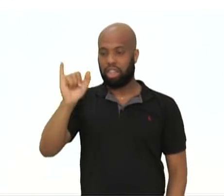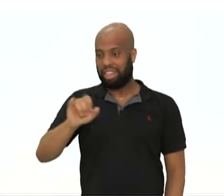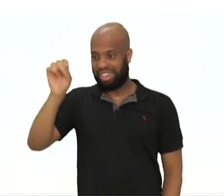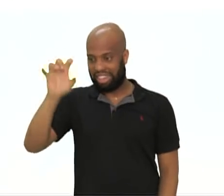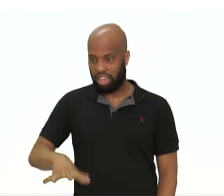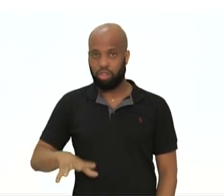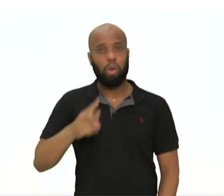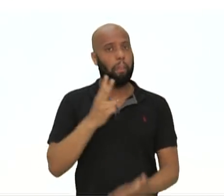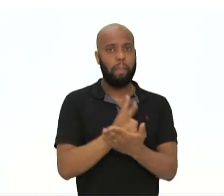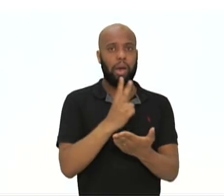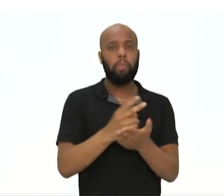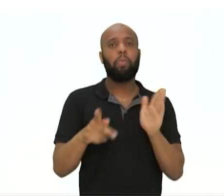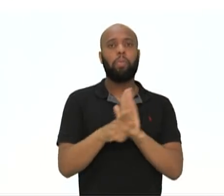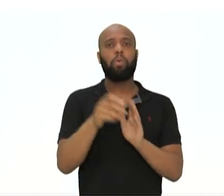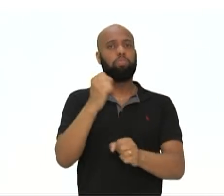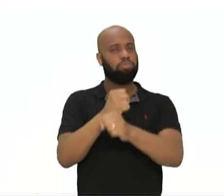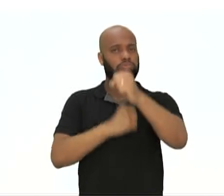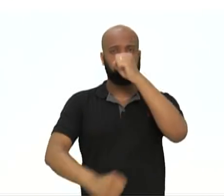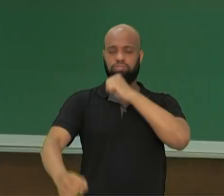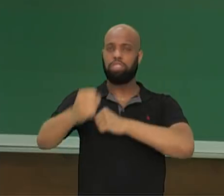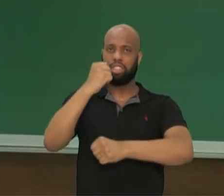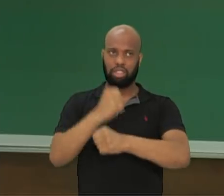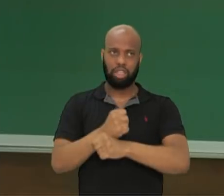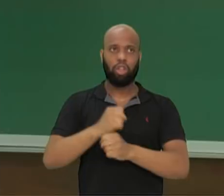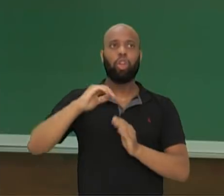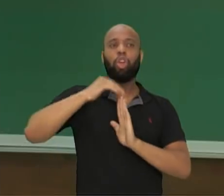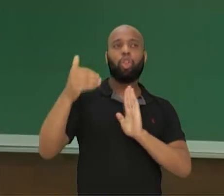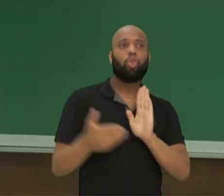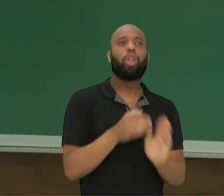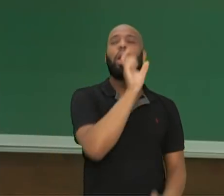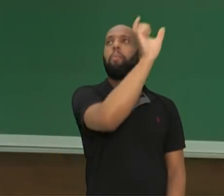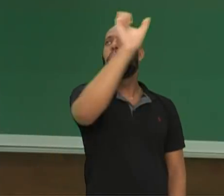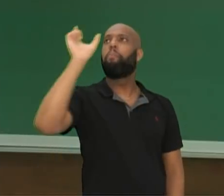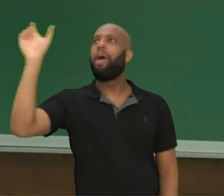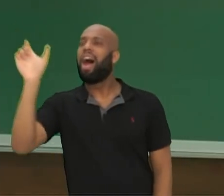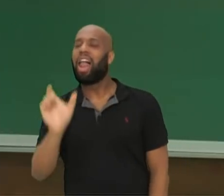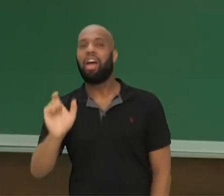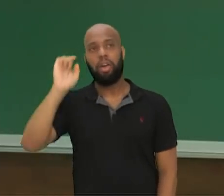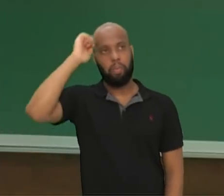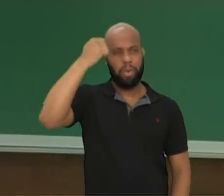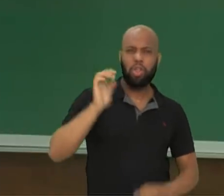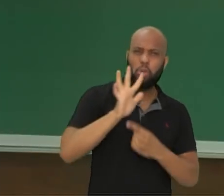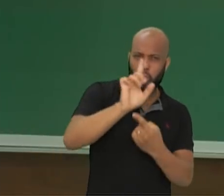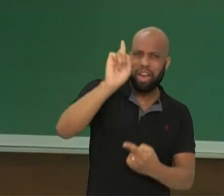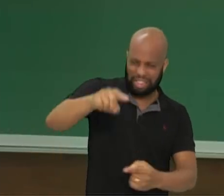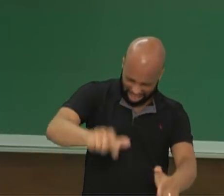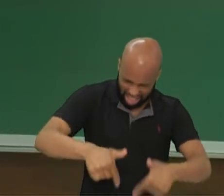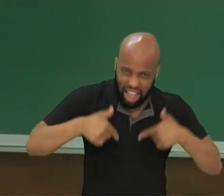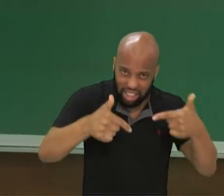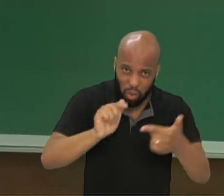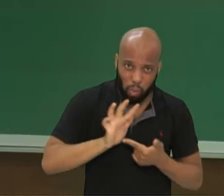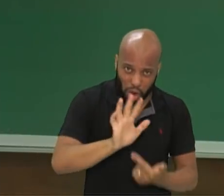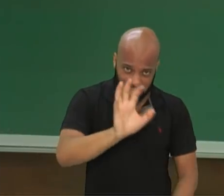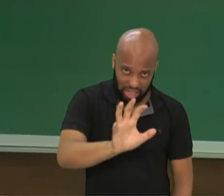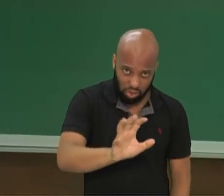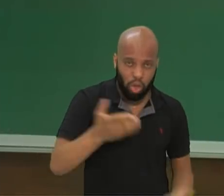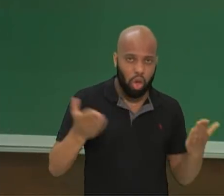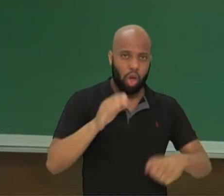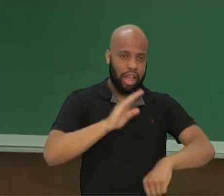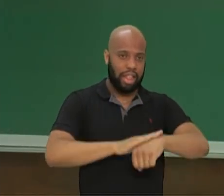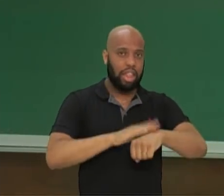em relação ao ano passado. Todas as palavras em destaque indicam uma ação. Vamos